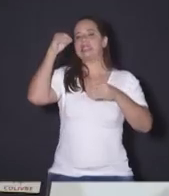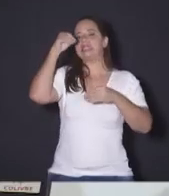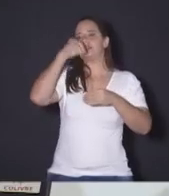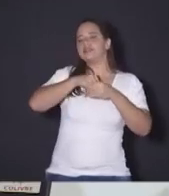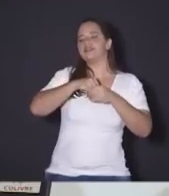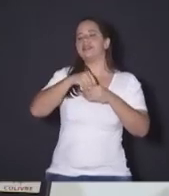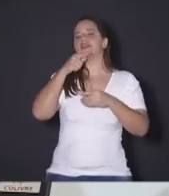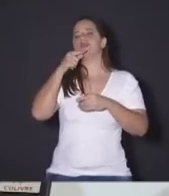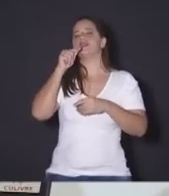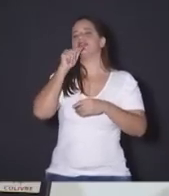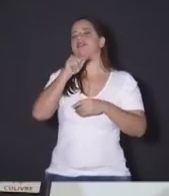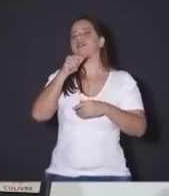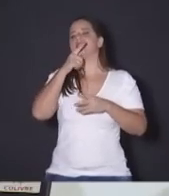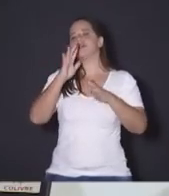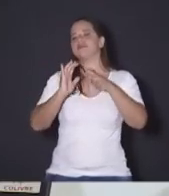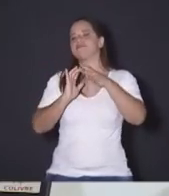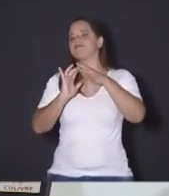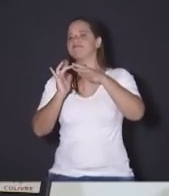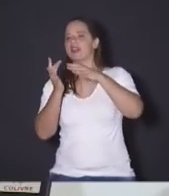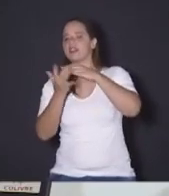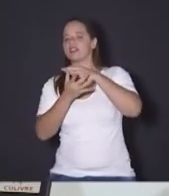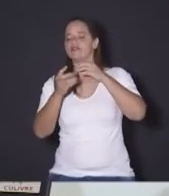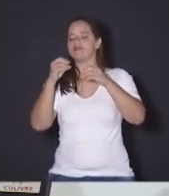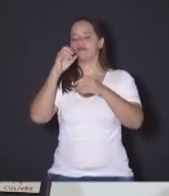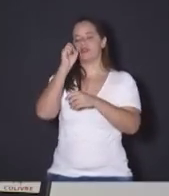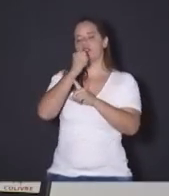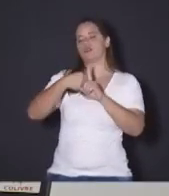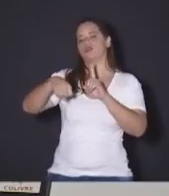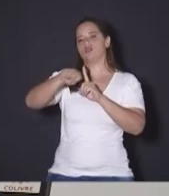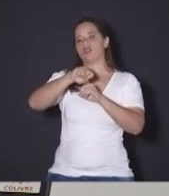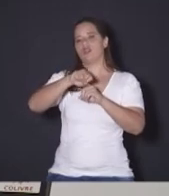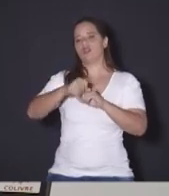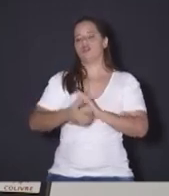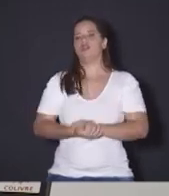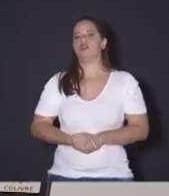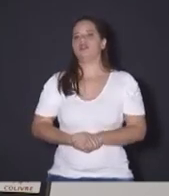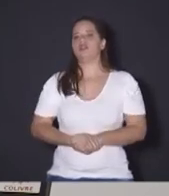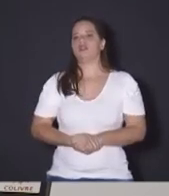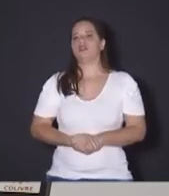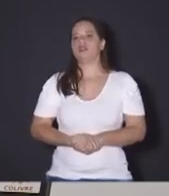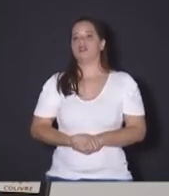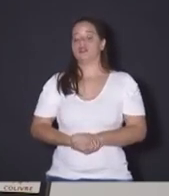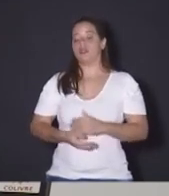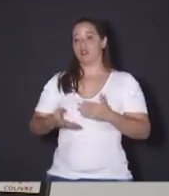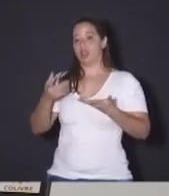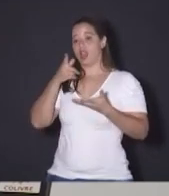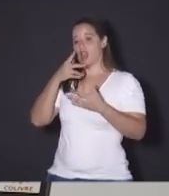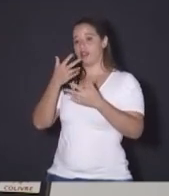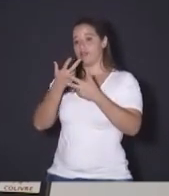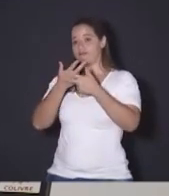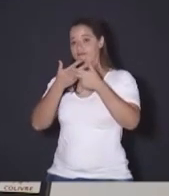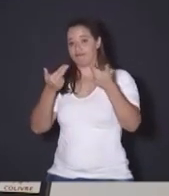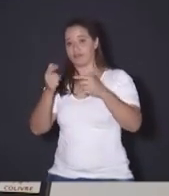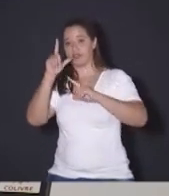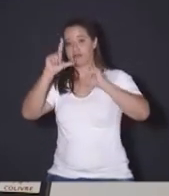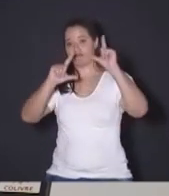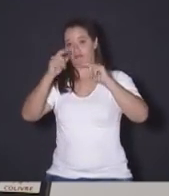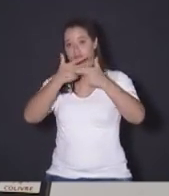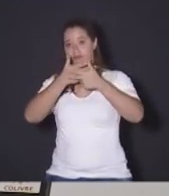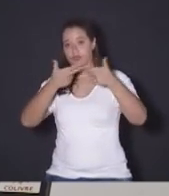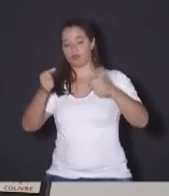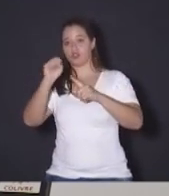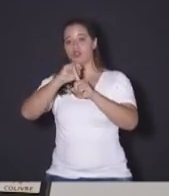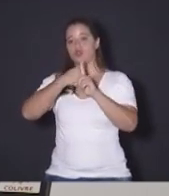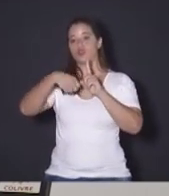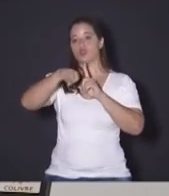dessa dessa rede na sociedade os serviços de mídia social digital